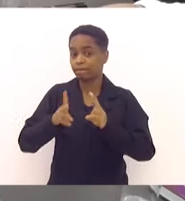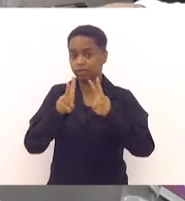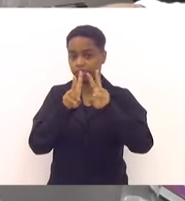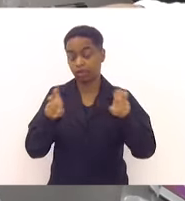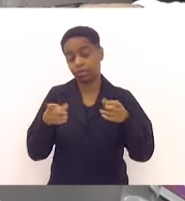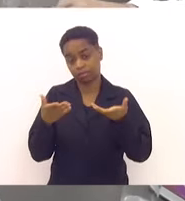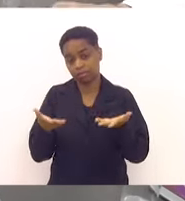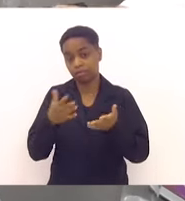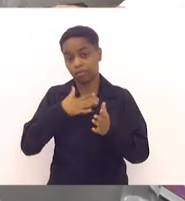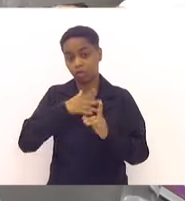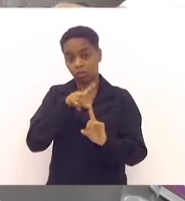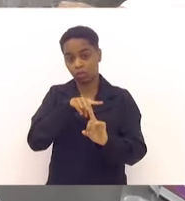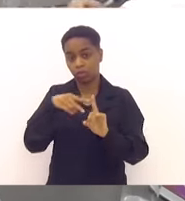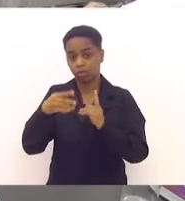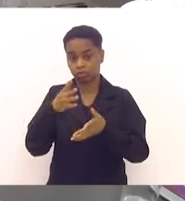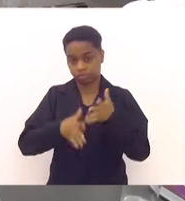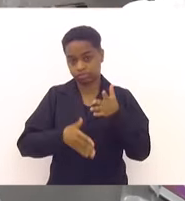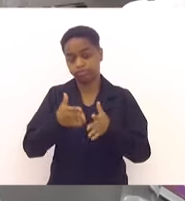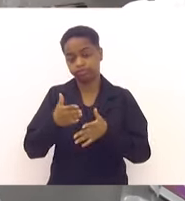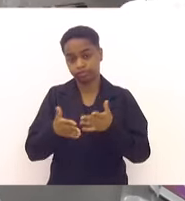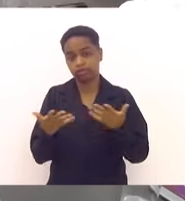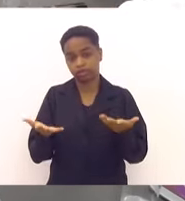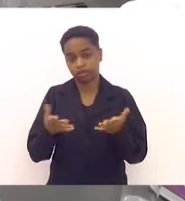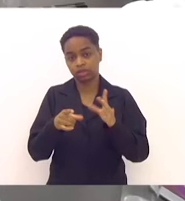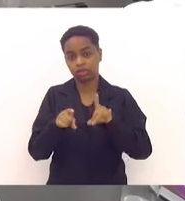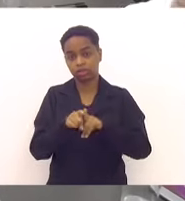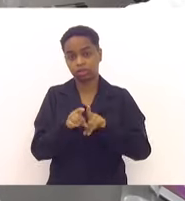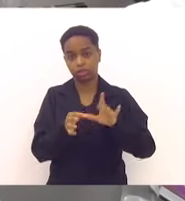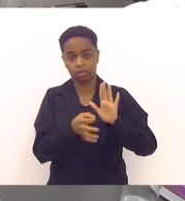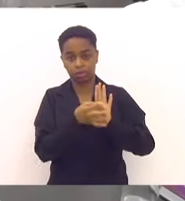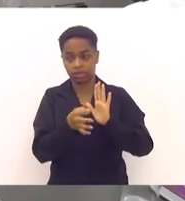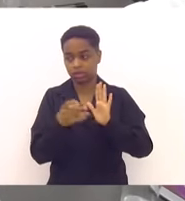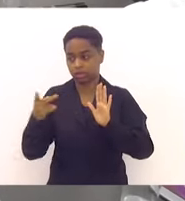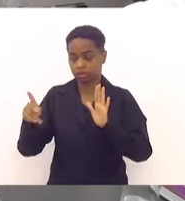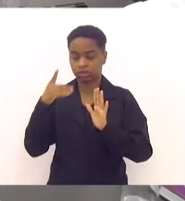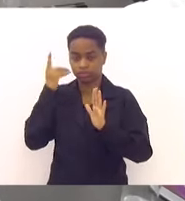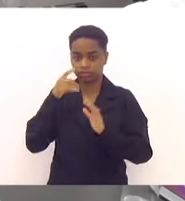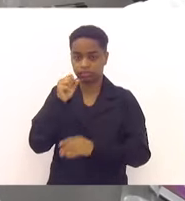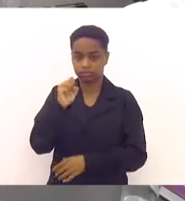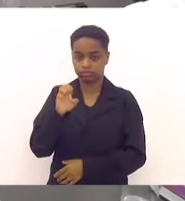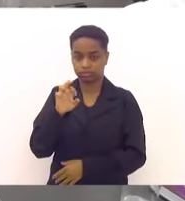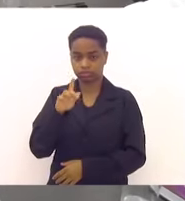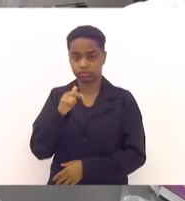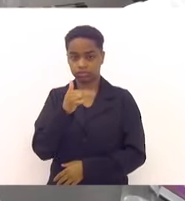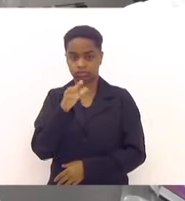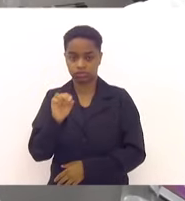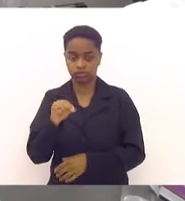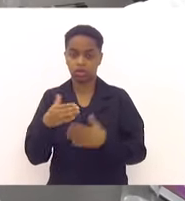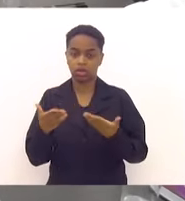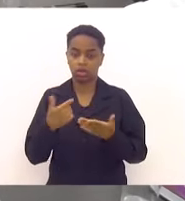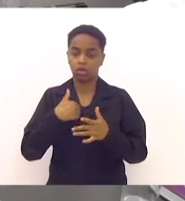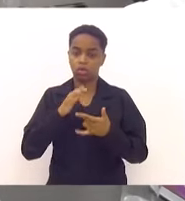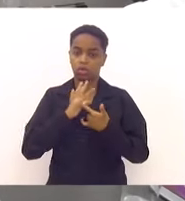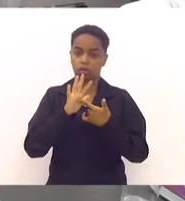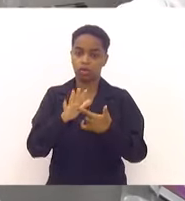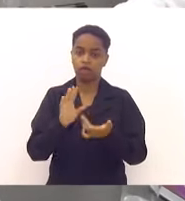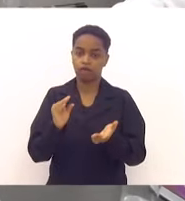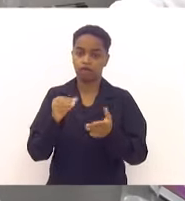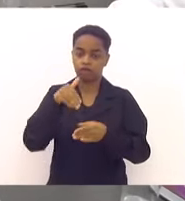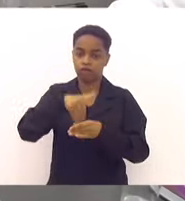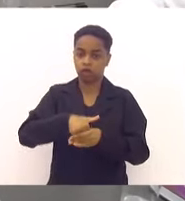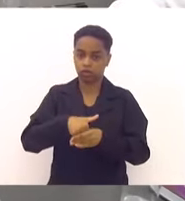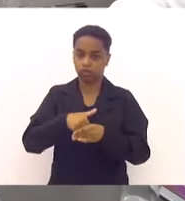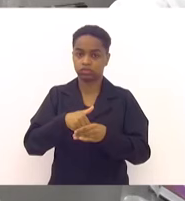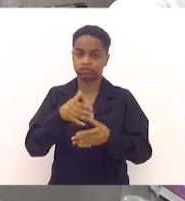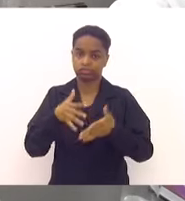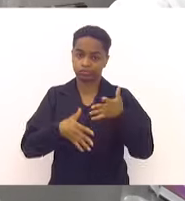ver, prejudicado, em que pese o parecer do deputado doutor Serginho. Então, eu vou apresentar aqui o voto pela prejudicabilidade, porque,